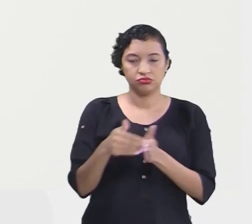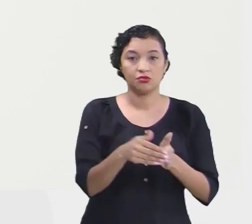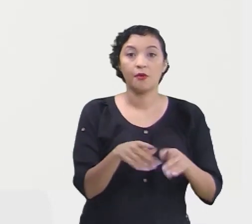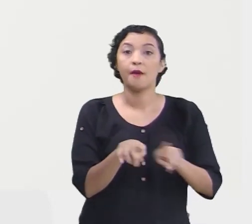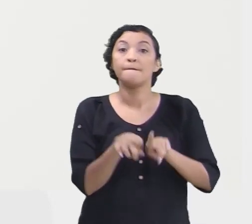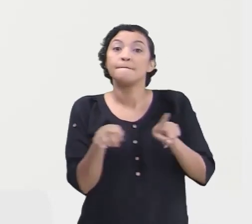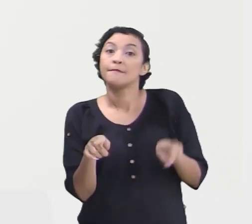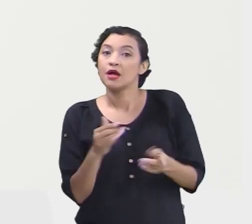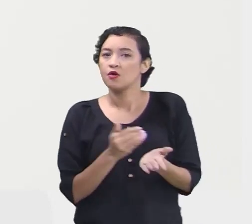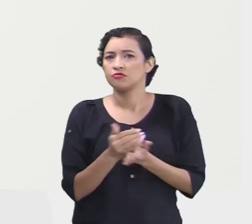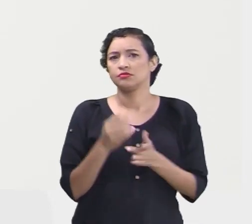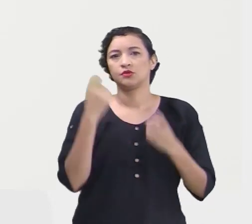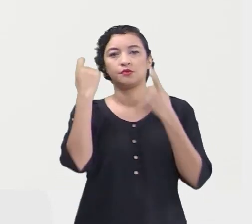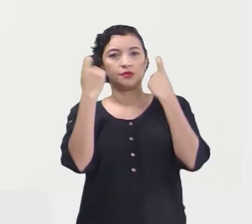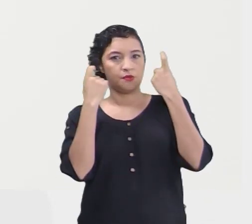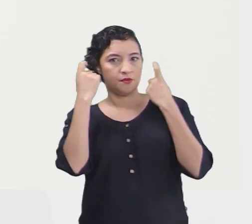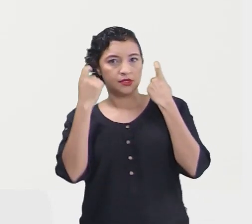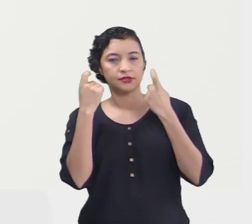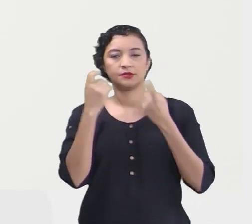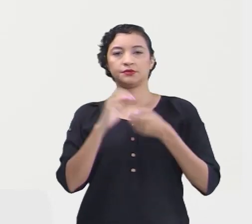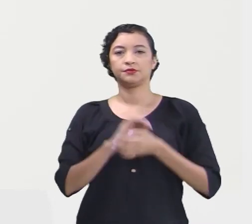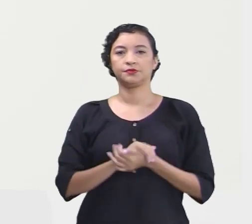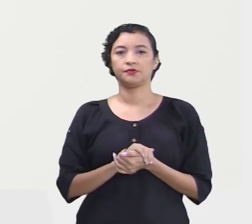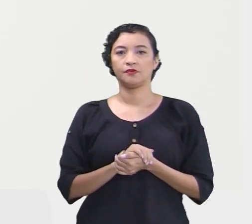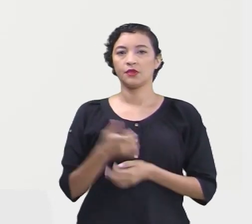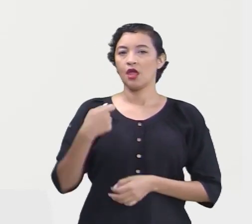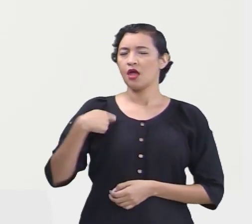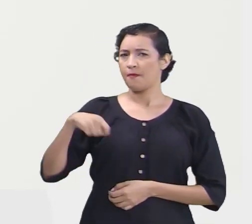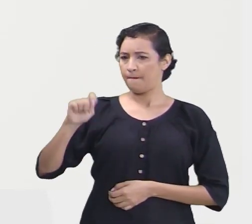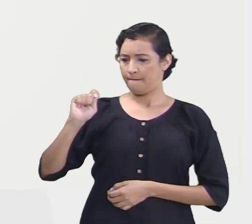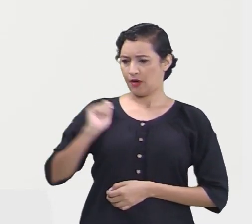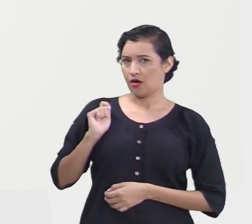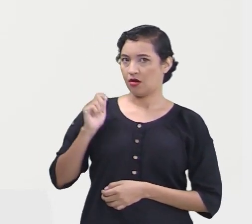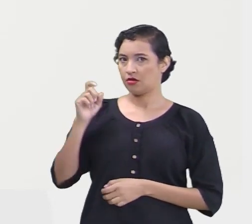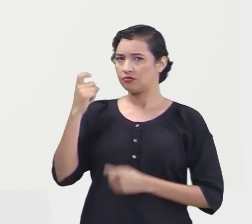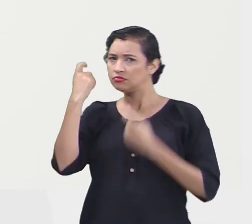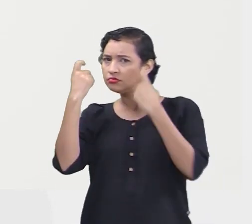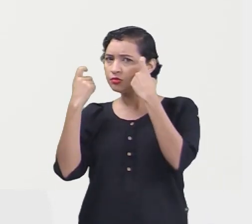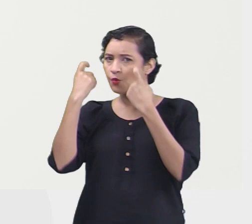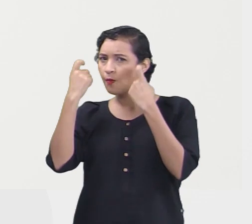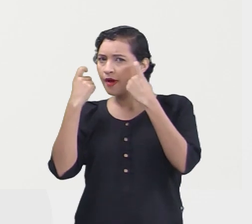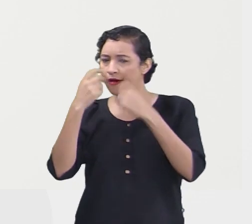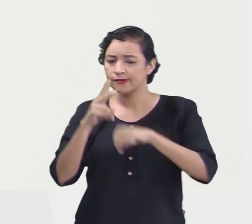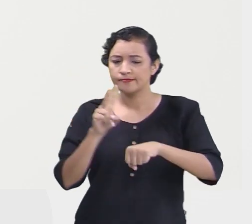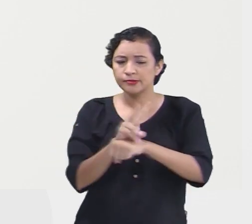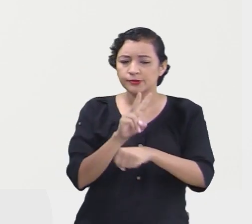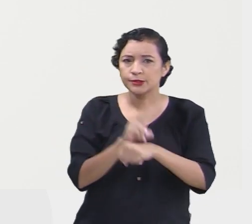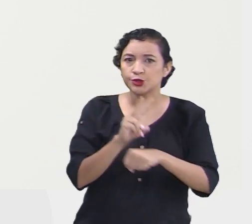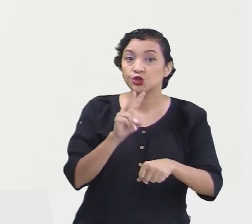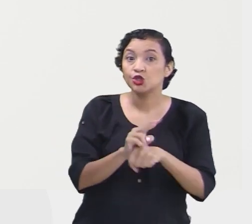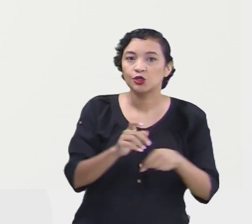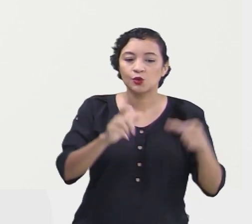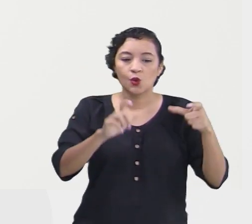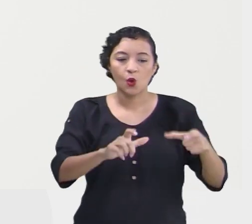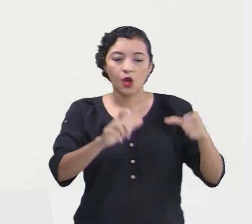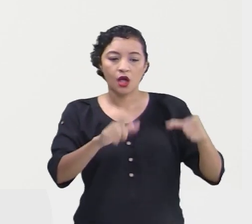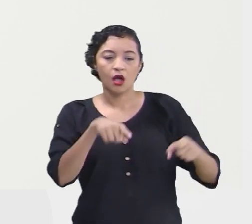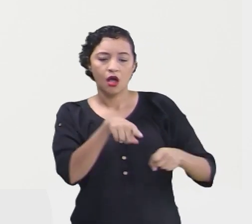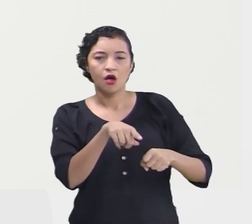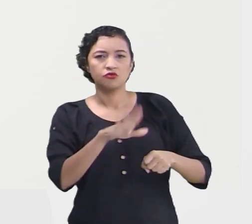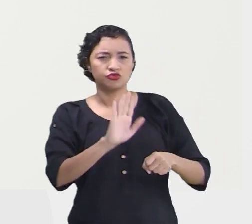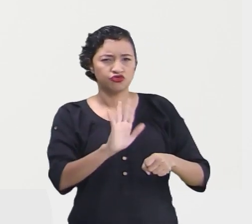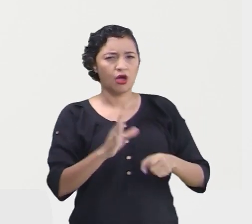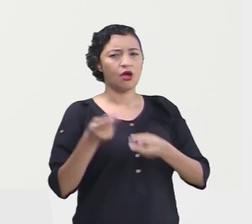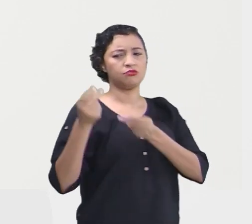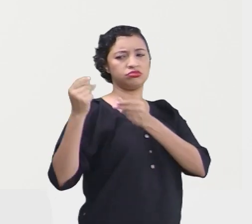Vamos voltar para a nossa tela. A Espanha estava preocupada em proteger seus territórios que tinham sido descobertos. E Portugal